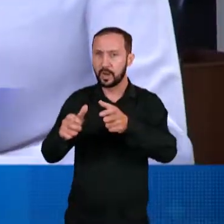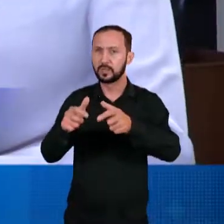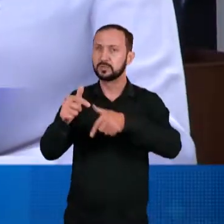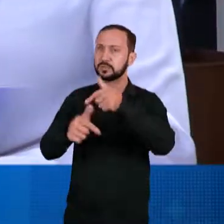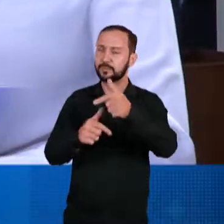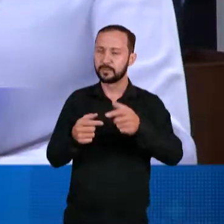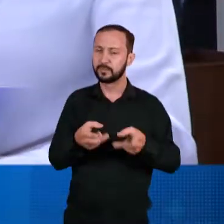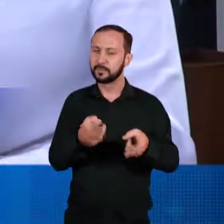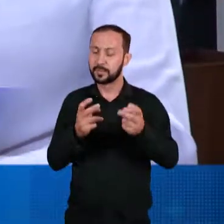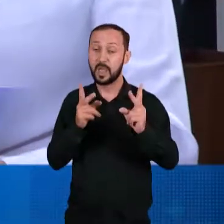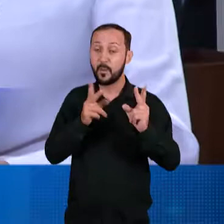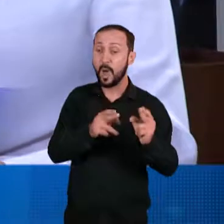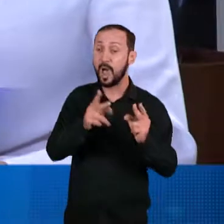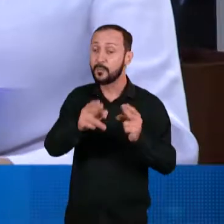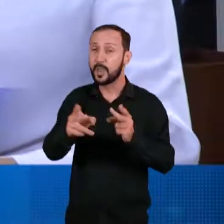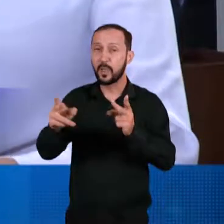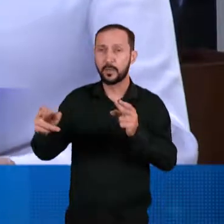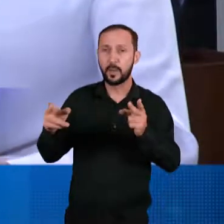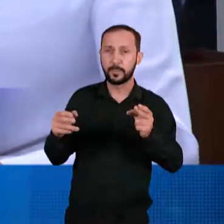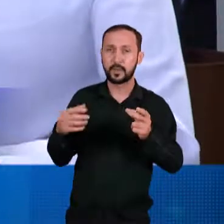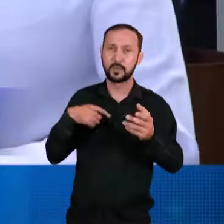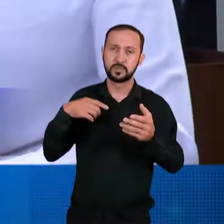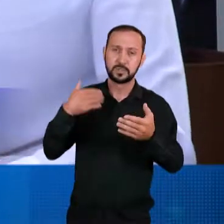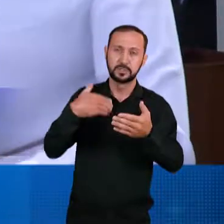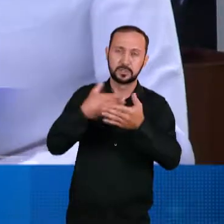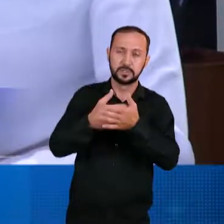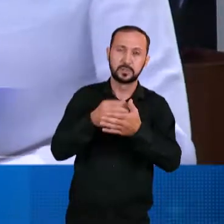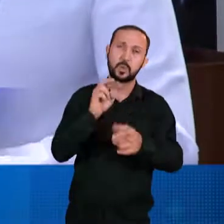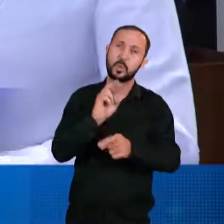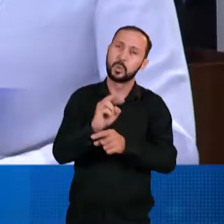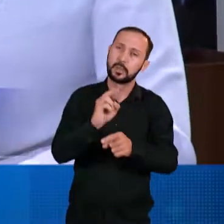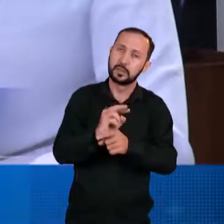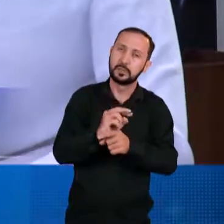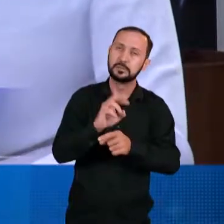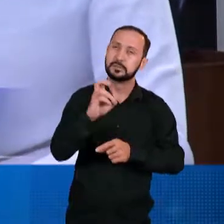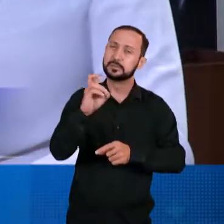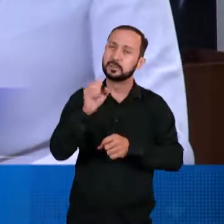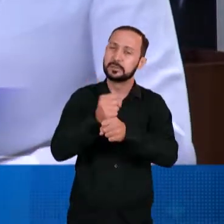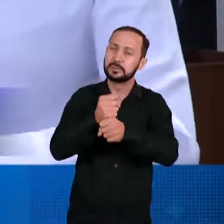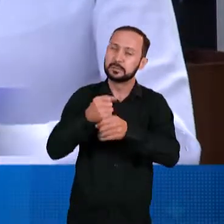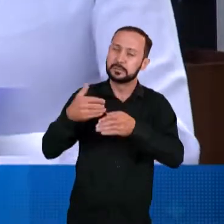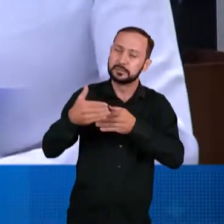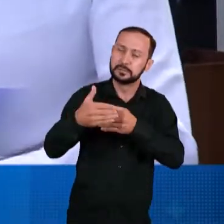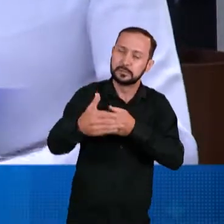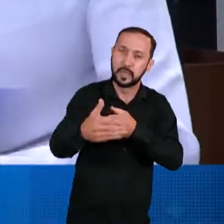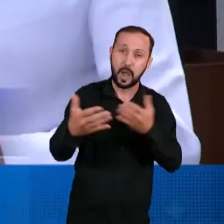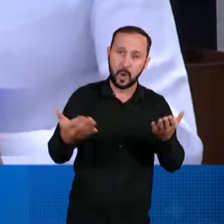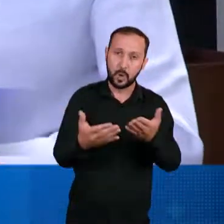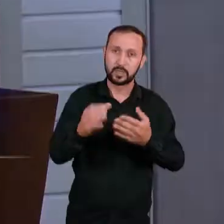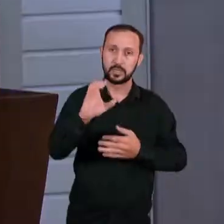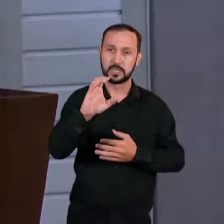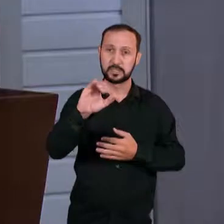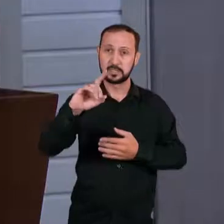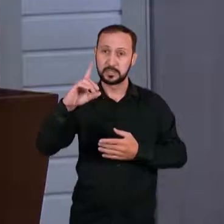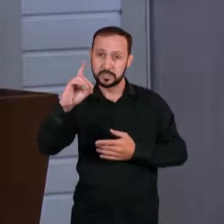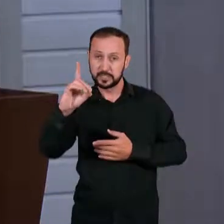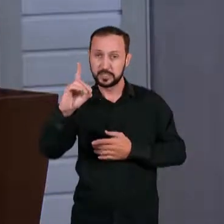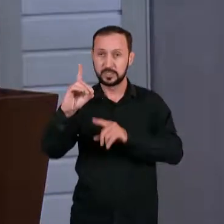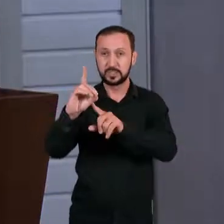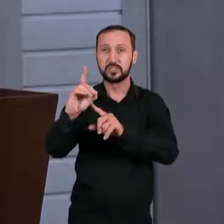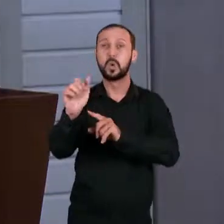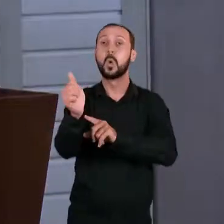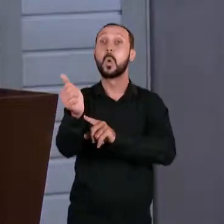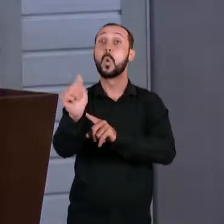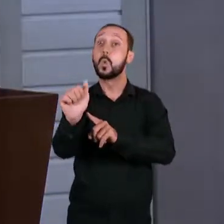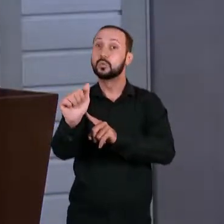Nesses 50 anos que a gente vem conhecendo o burnout, agora, nessa CID-11, ela vai estar enquadrada dentro